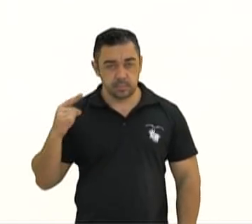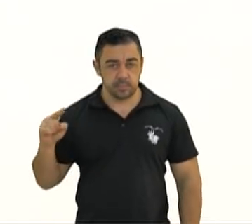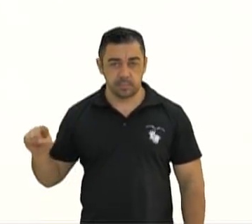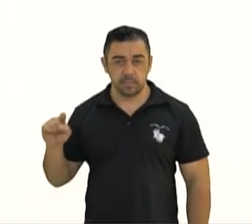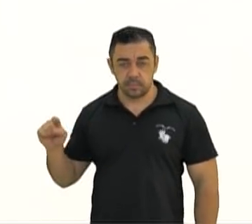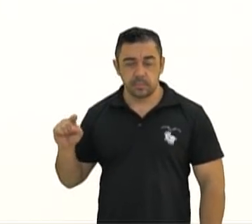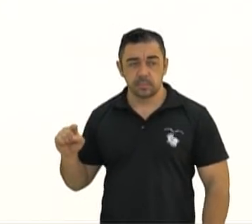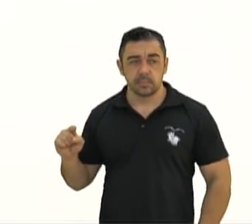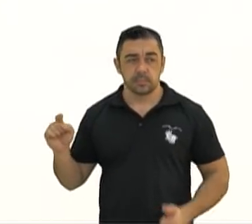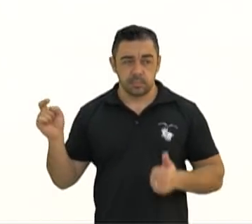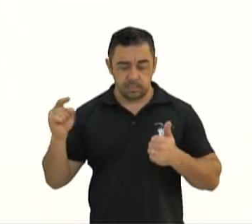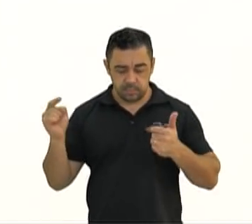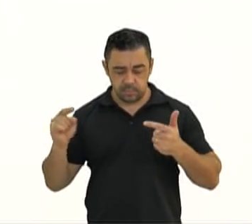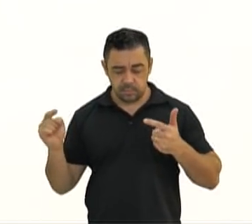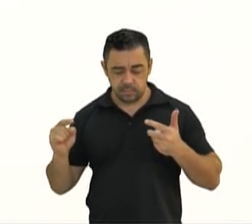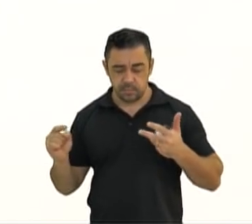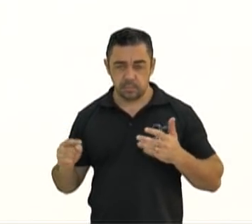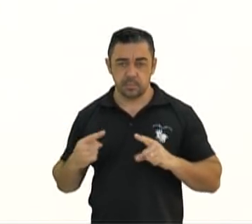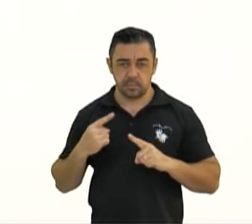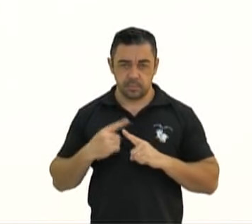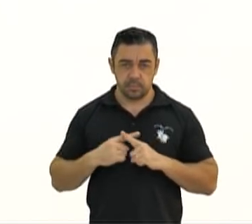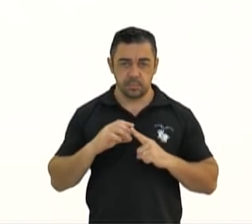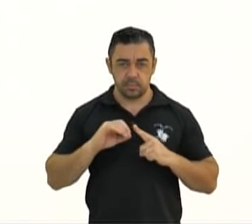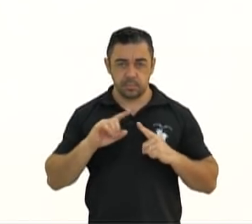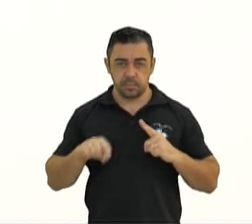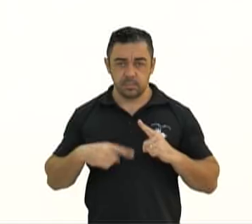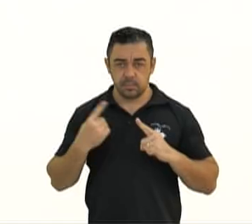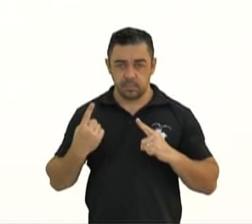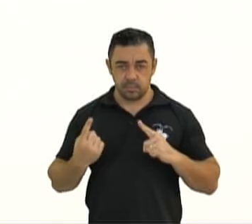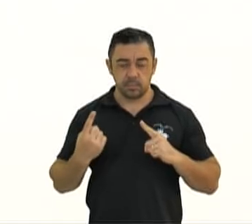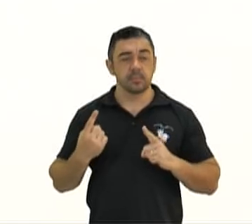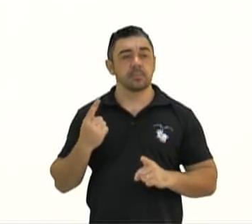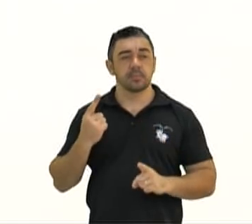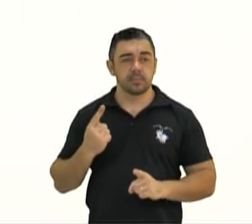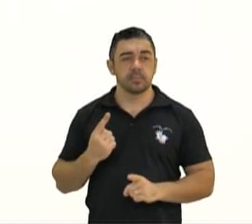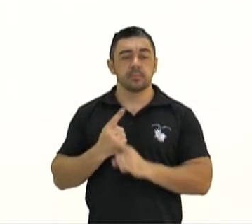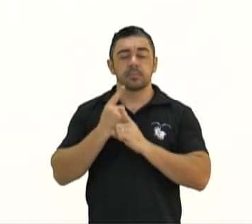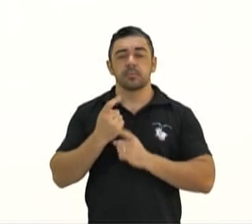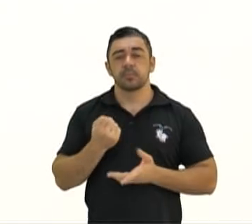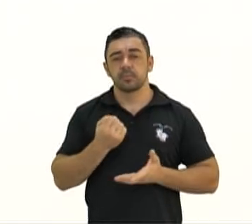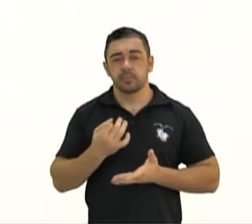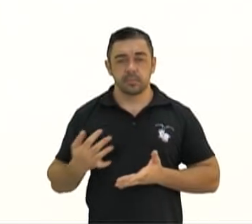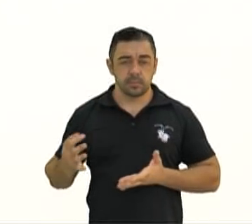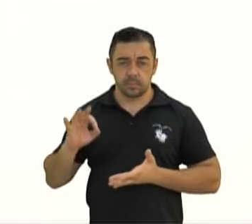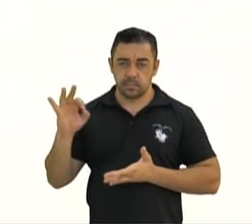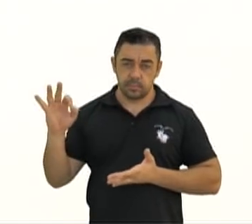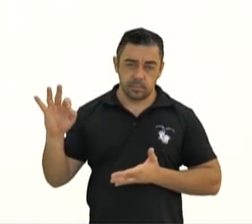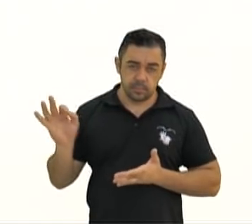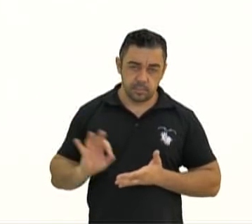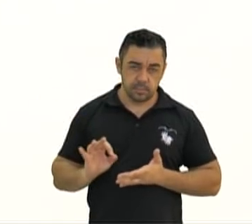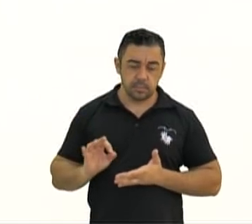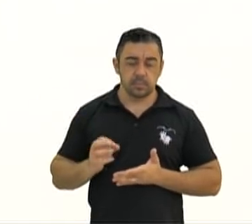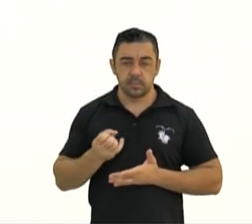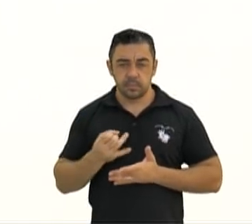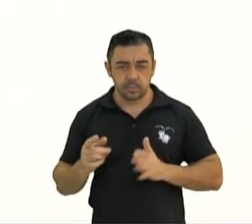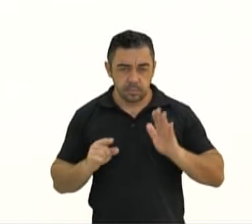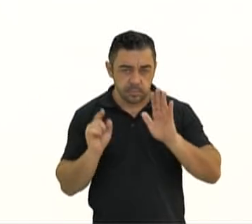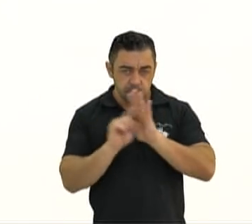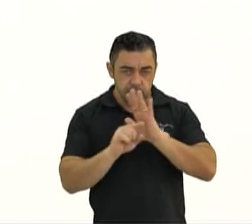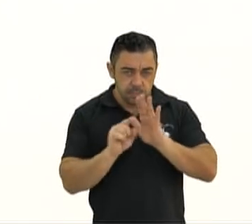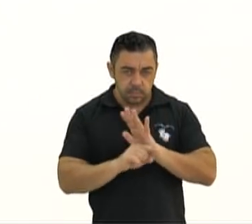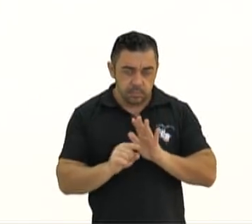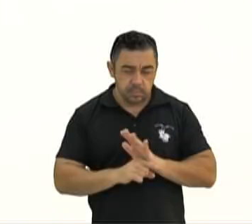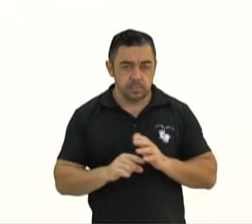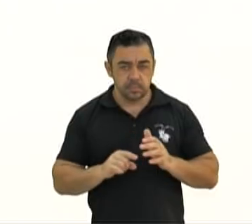cada valor desse e multiplicar por 0,1 para saber quantos adolescentes foram entrevistados